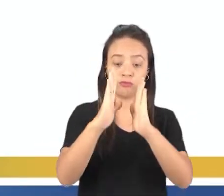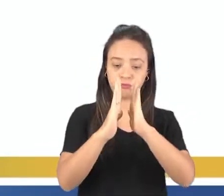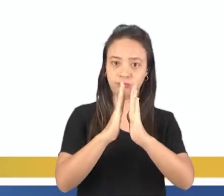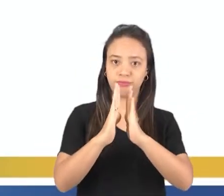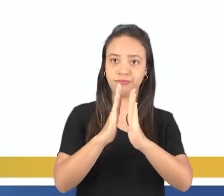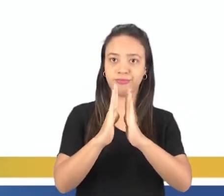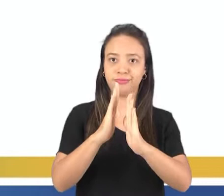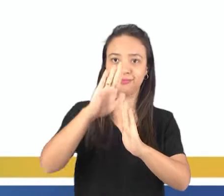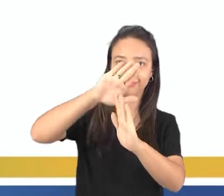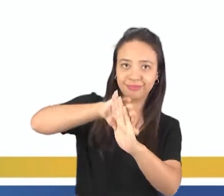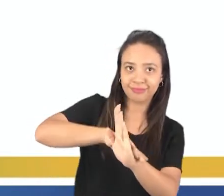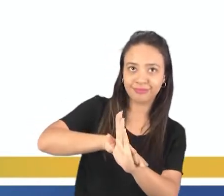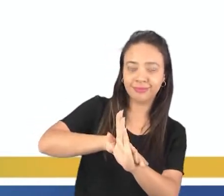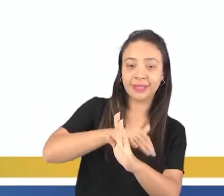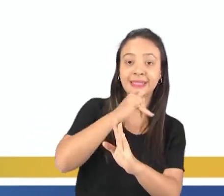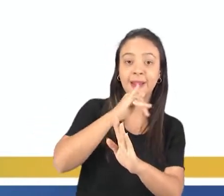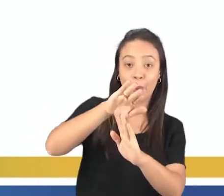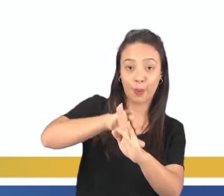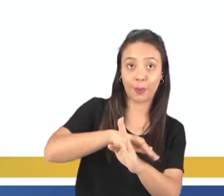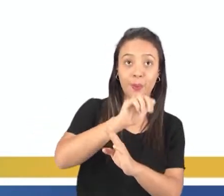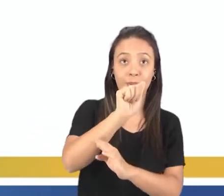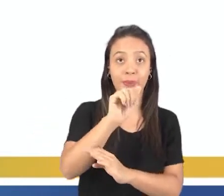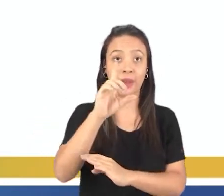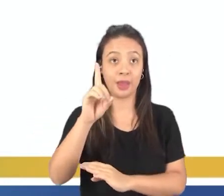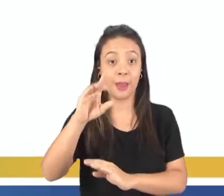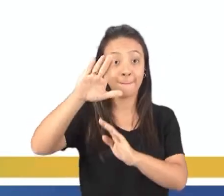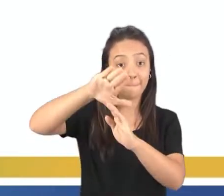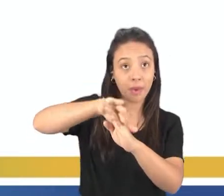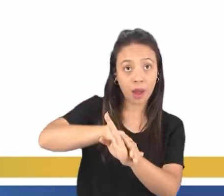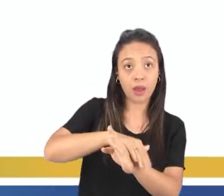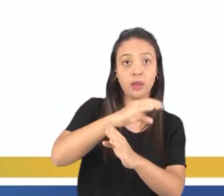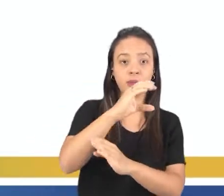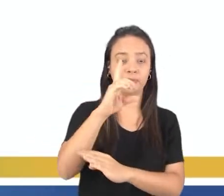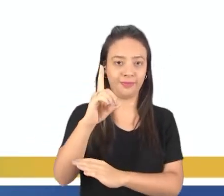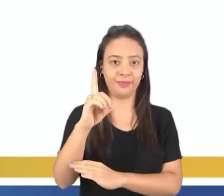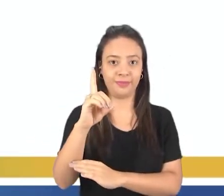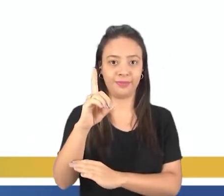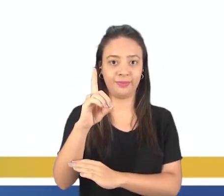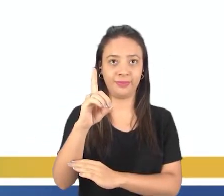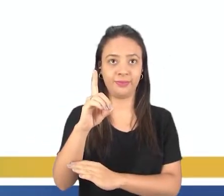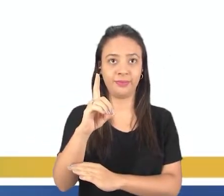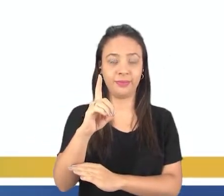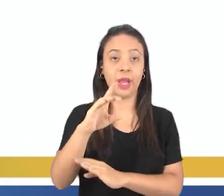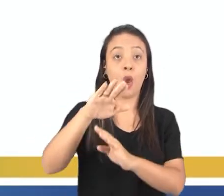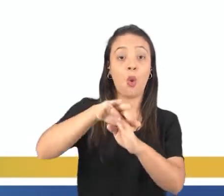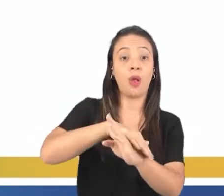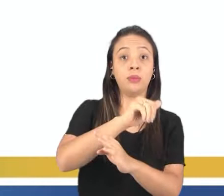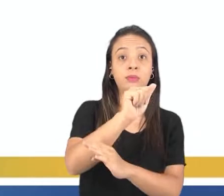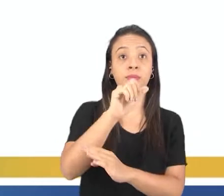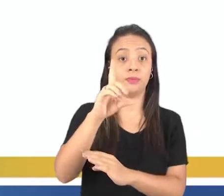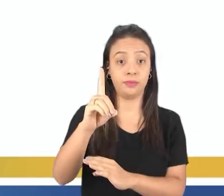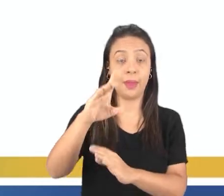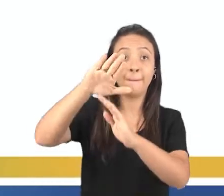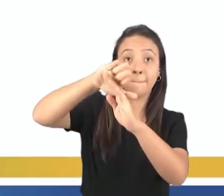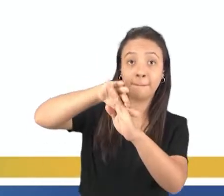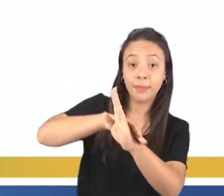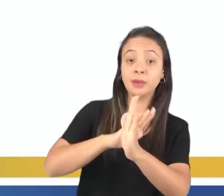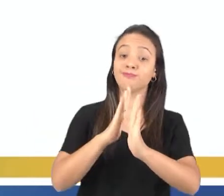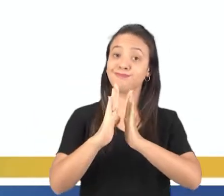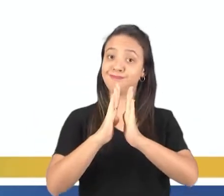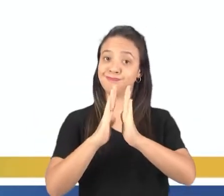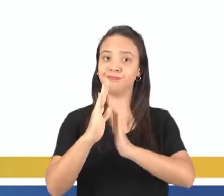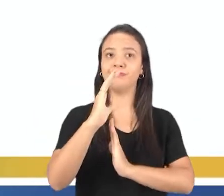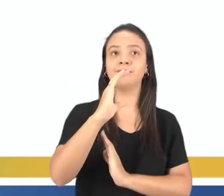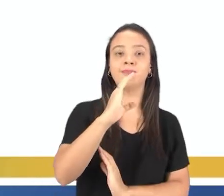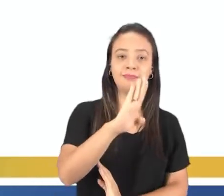figura, o lado AB é paralelo ao lado CD e o lado AD é paralelo ao lado